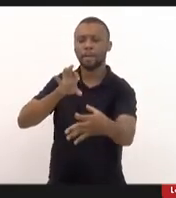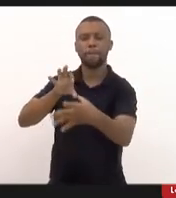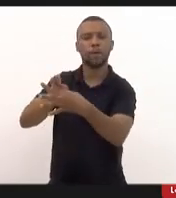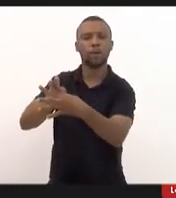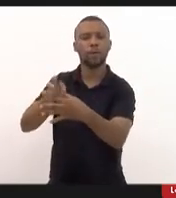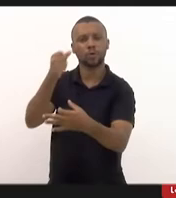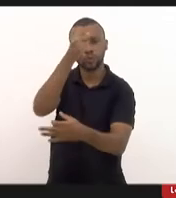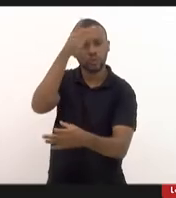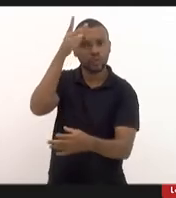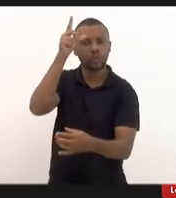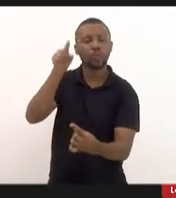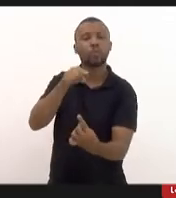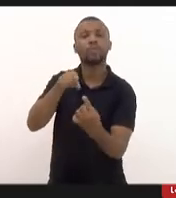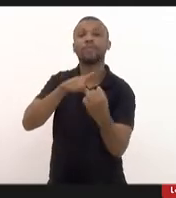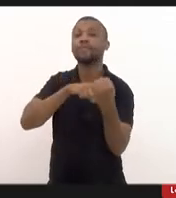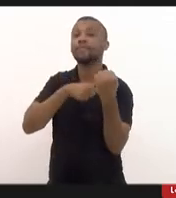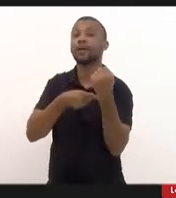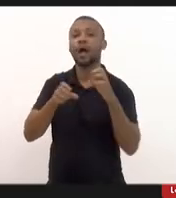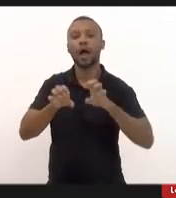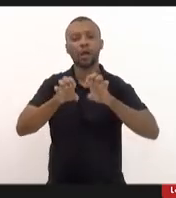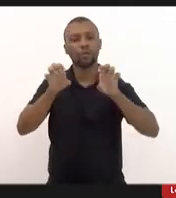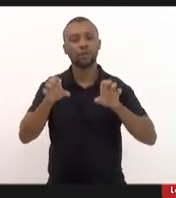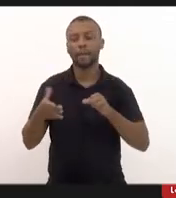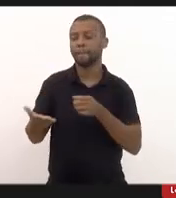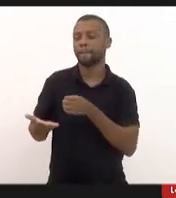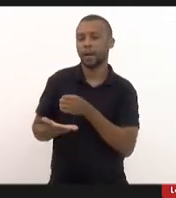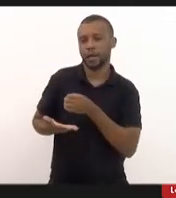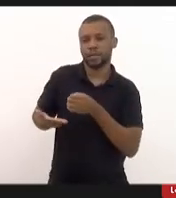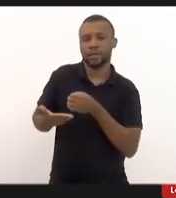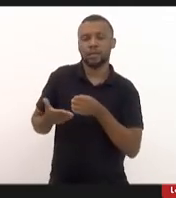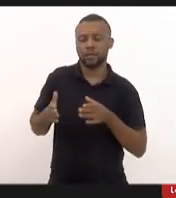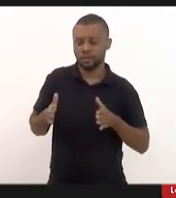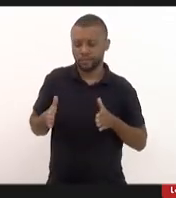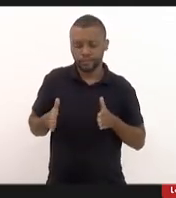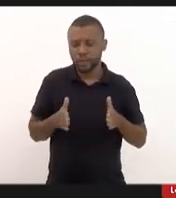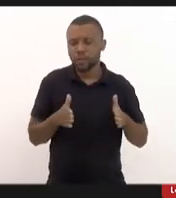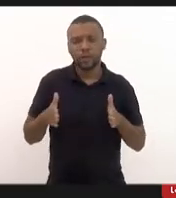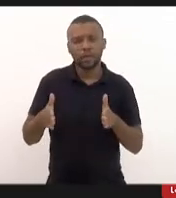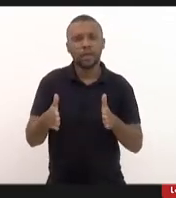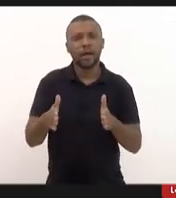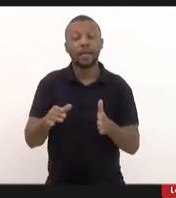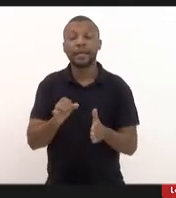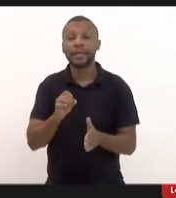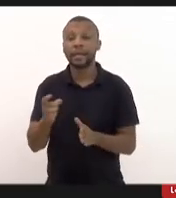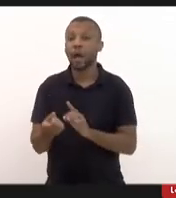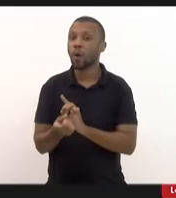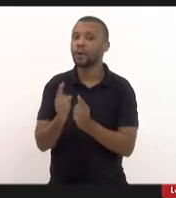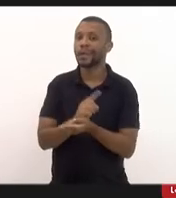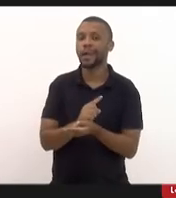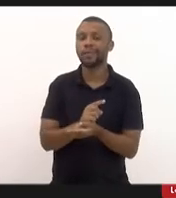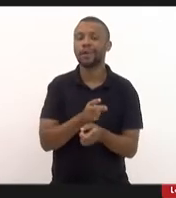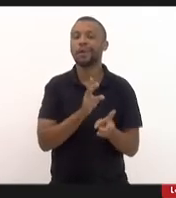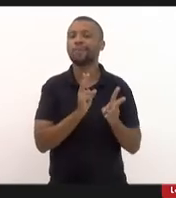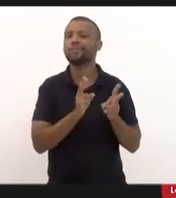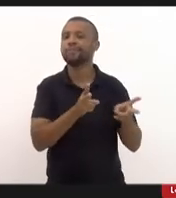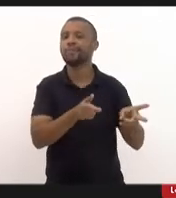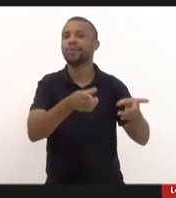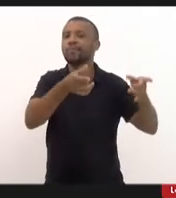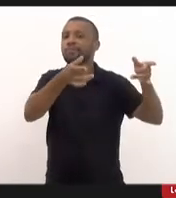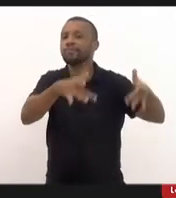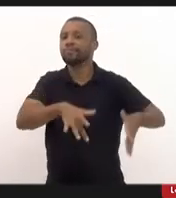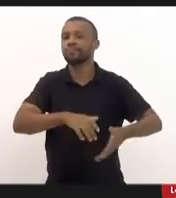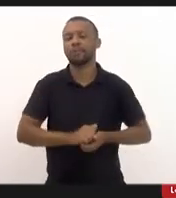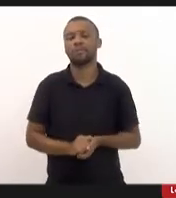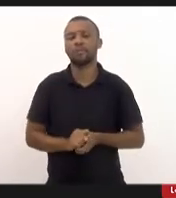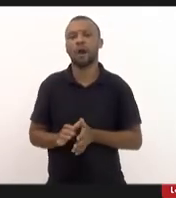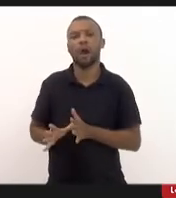a infraestrutura da nossa estrada, porque, do contrário, vai continuar assim. Foram roubando